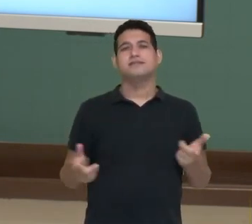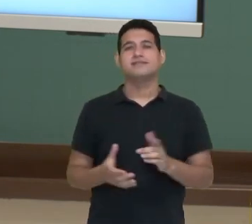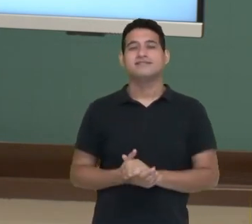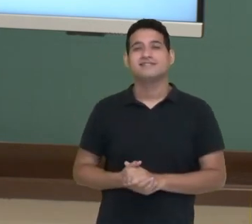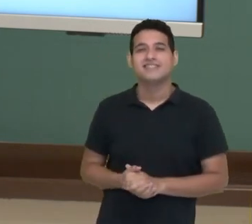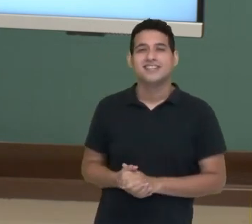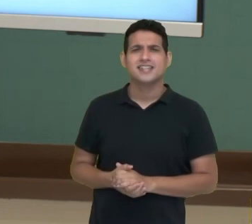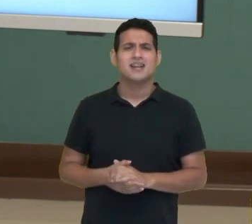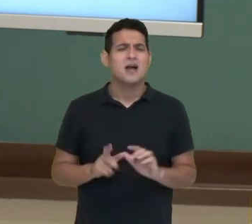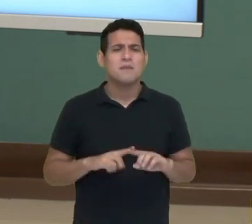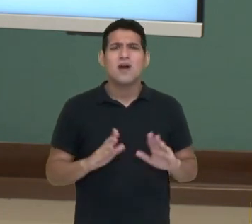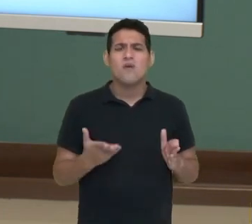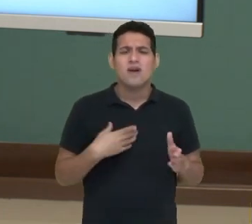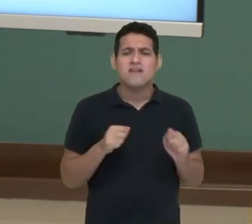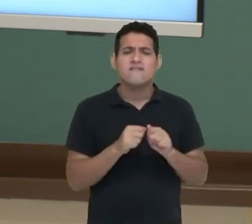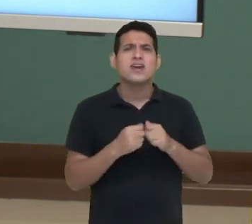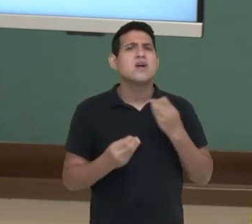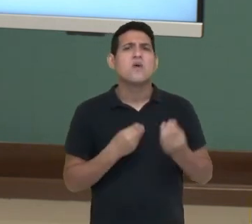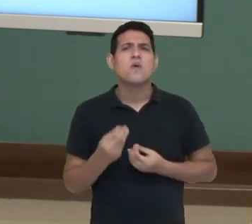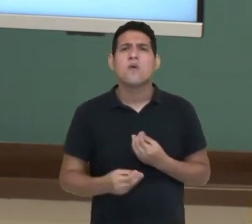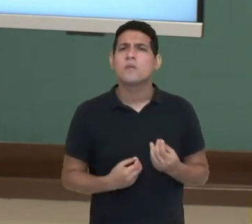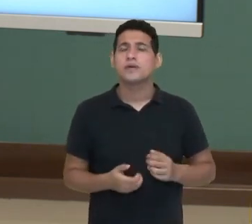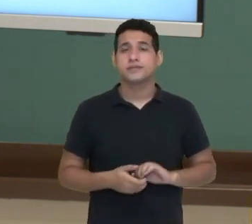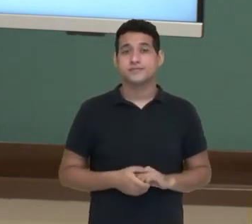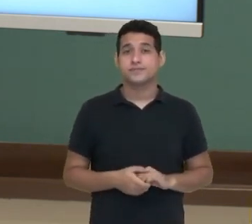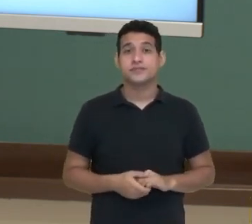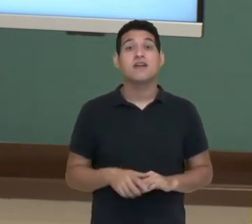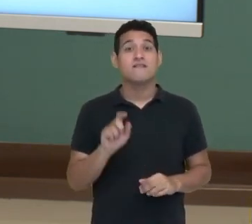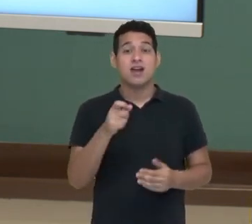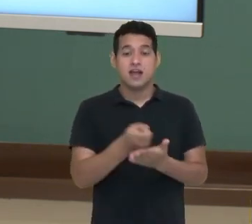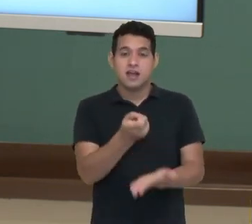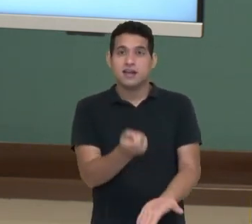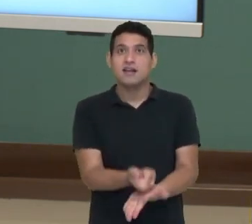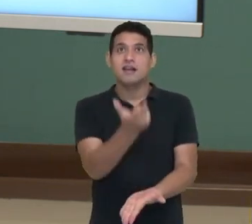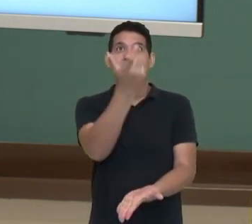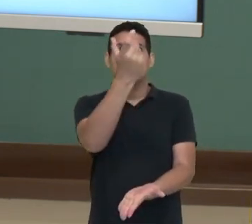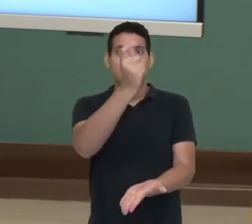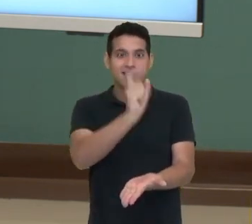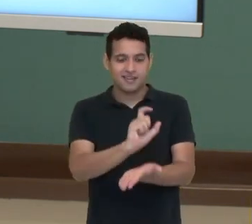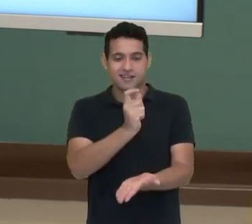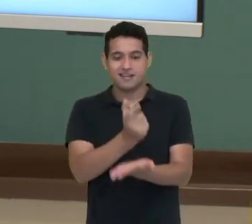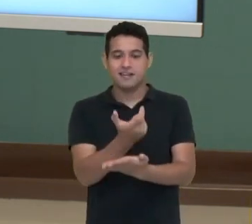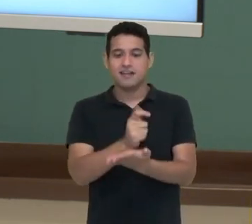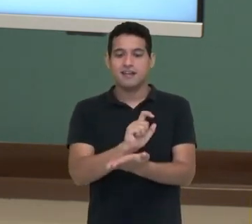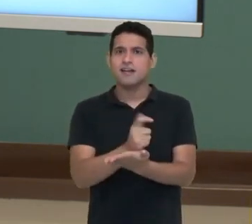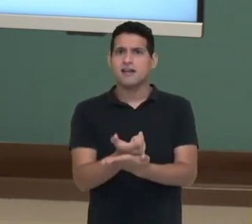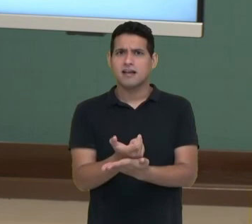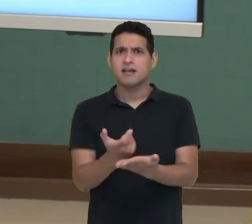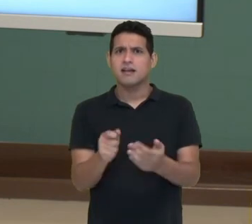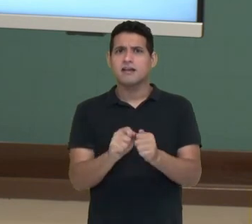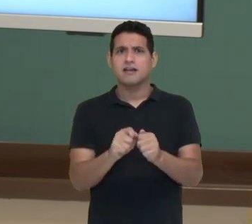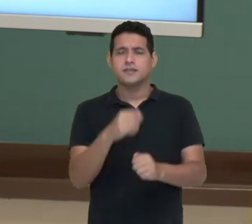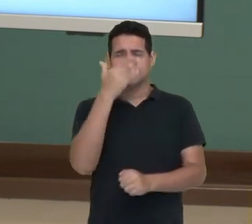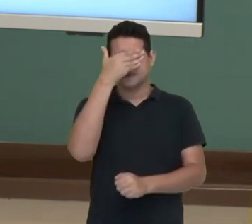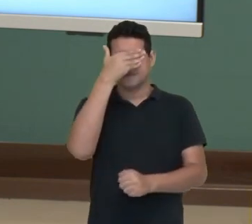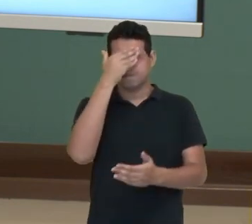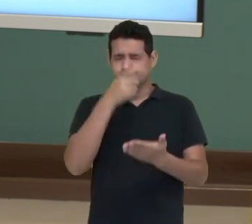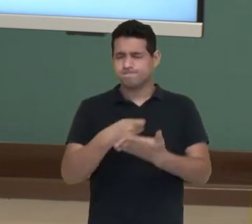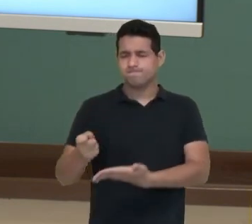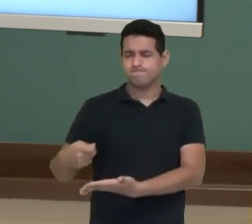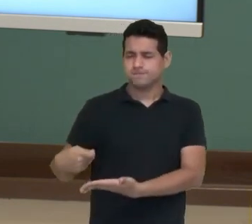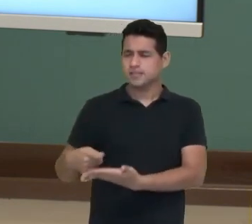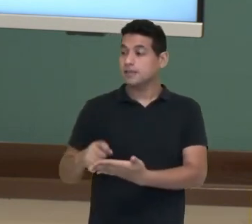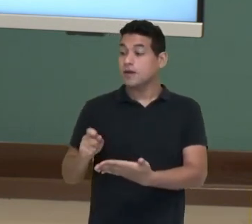E daí, como é que nós fazemos? Jogue o dado e sorteie um cartão. Jogou o dado, fecha os olhinhos, pega um cartão.